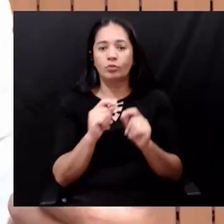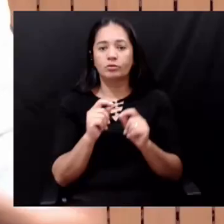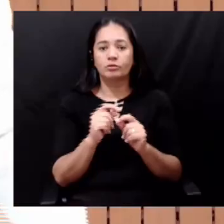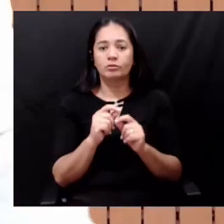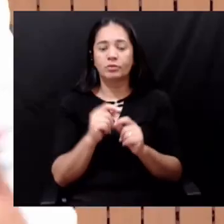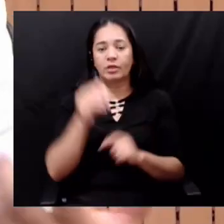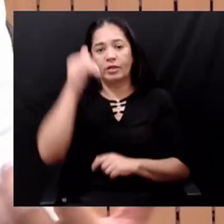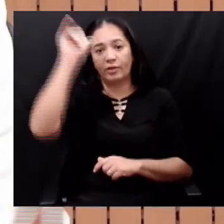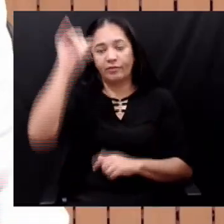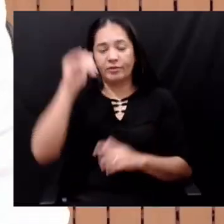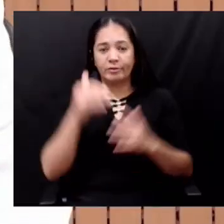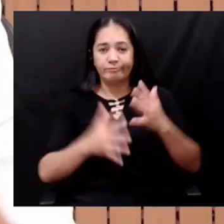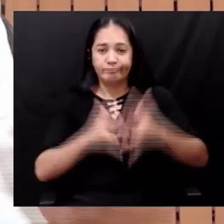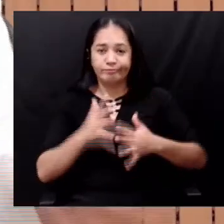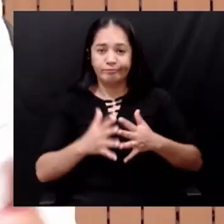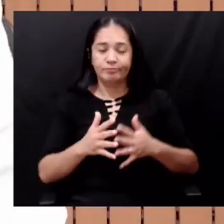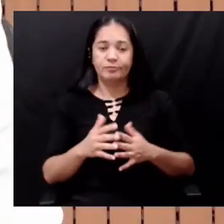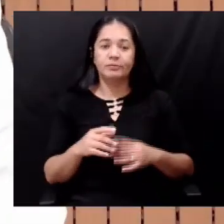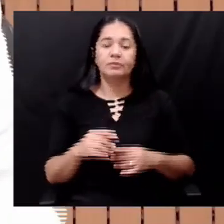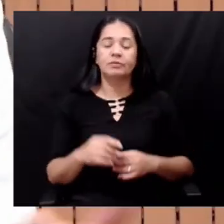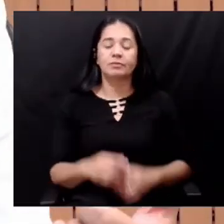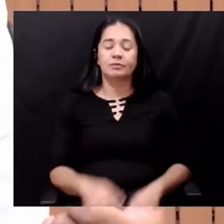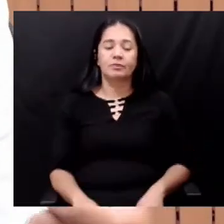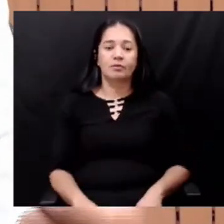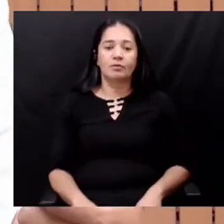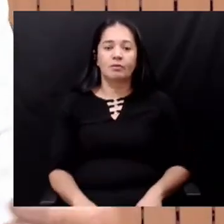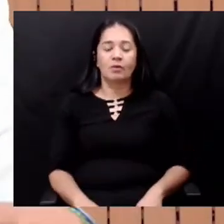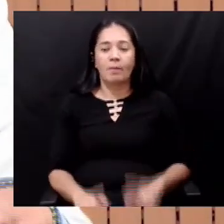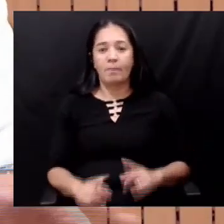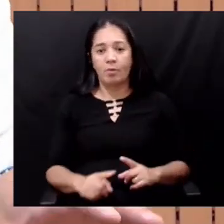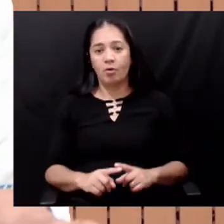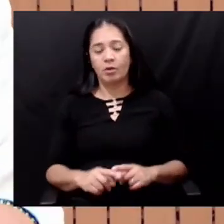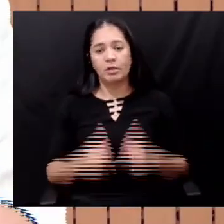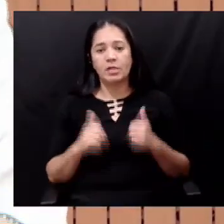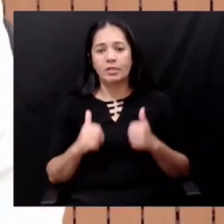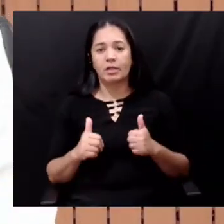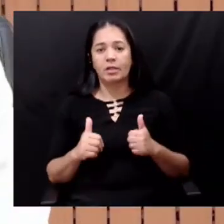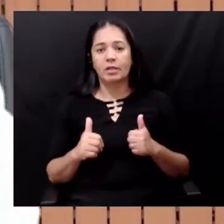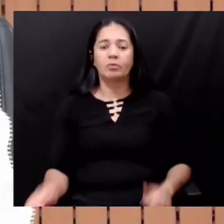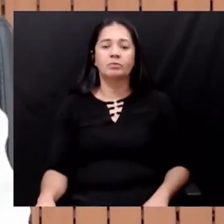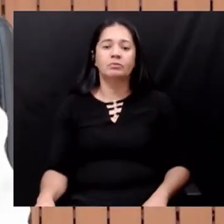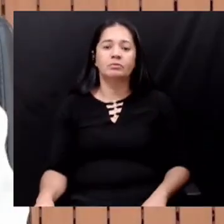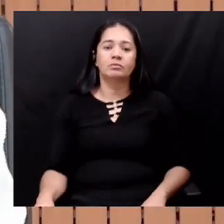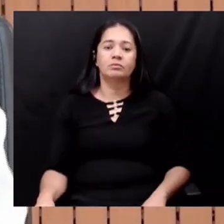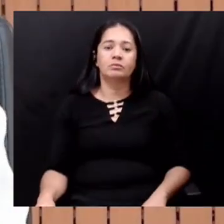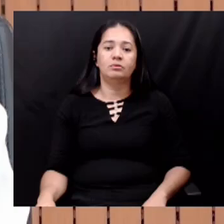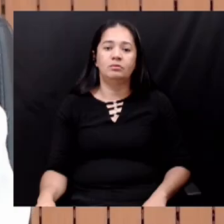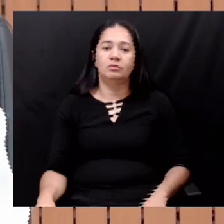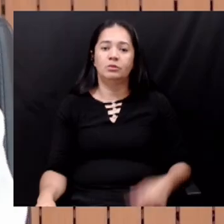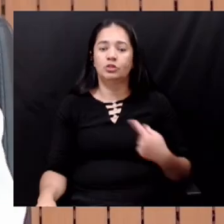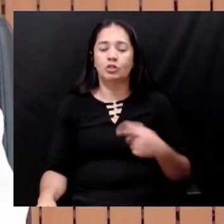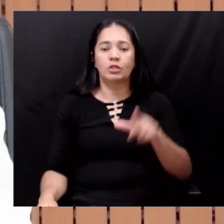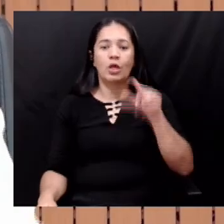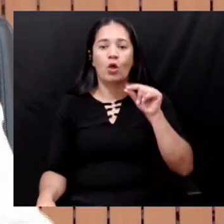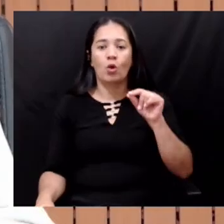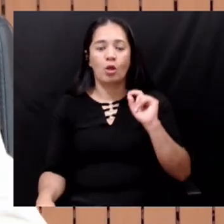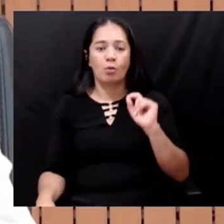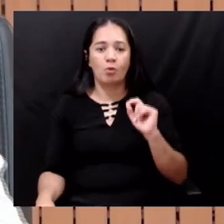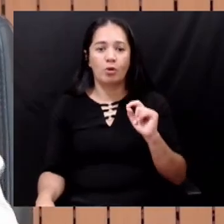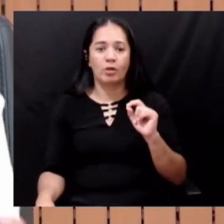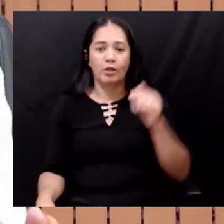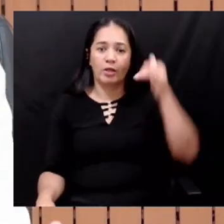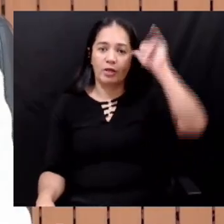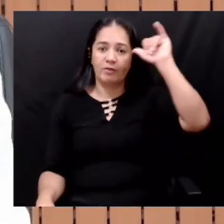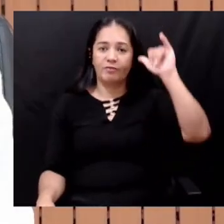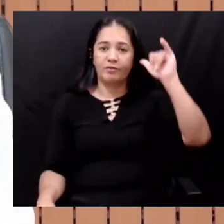funciona, e se funciona por muito tempo é porque funciona bem, nós optamos por não fazer essa interferência, deixar